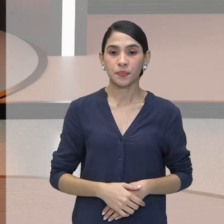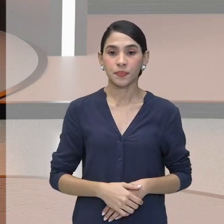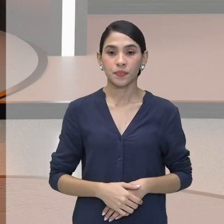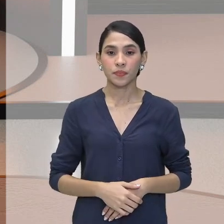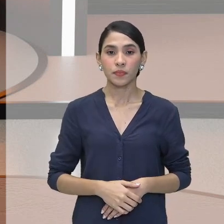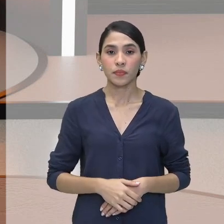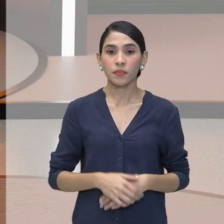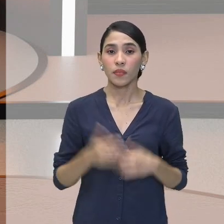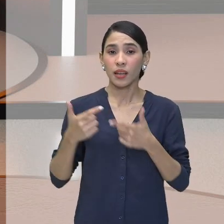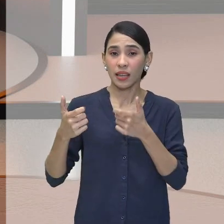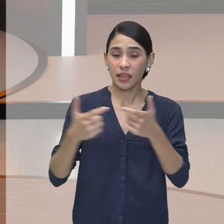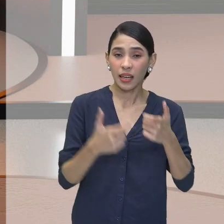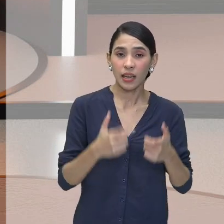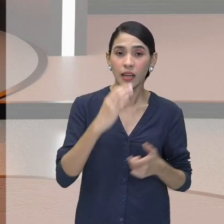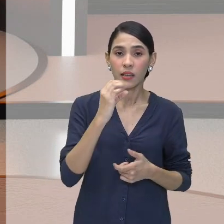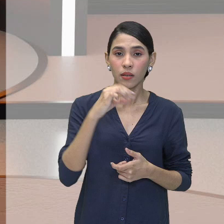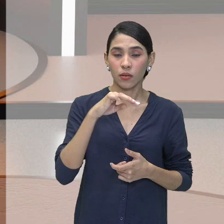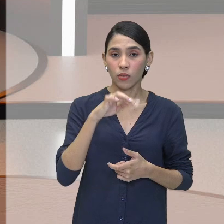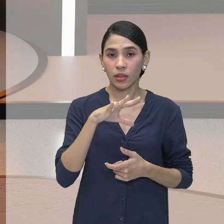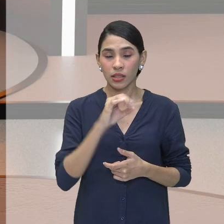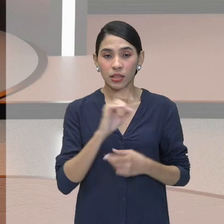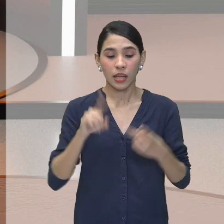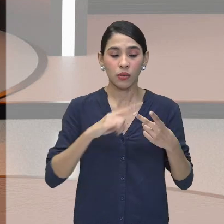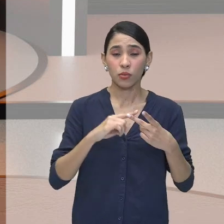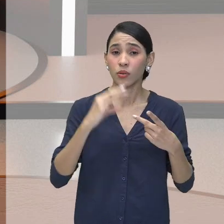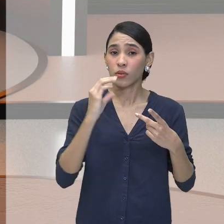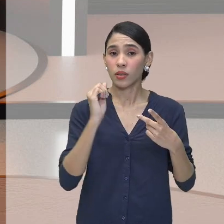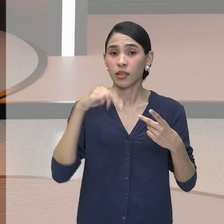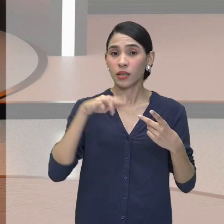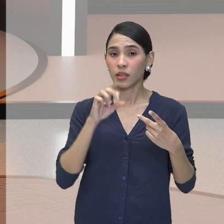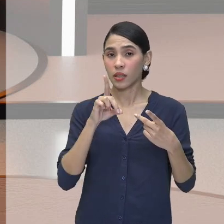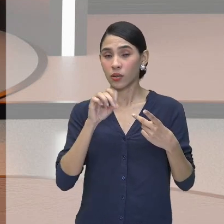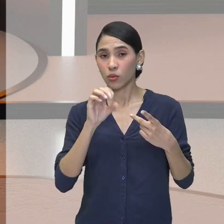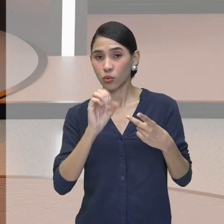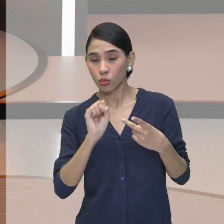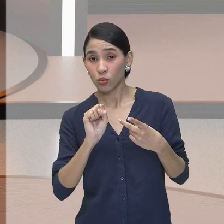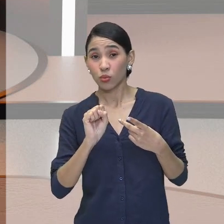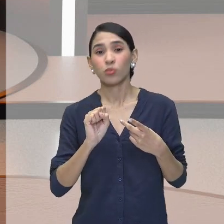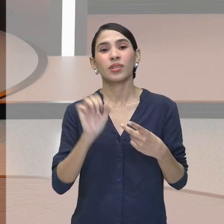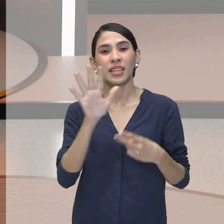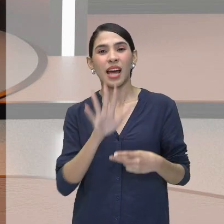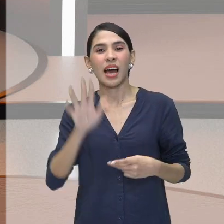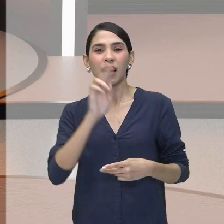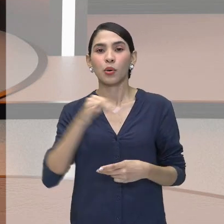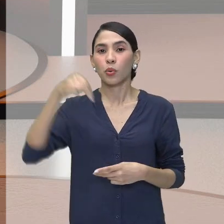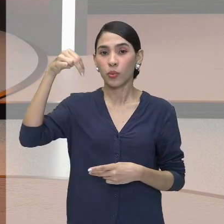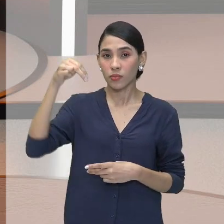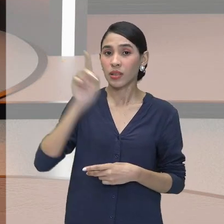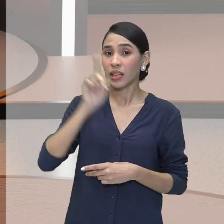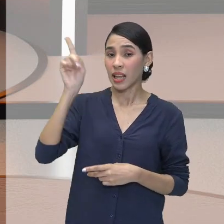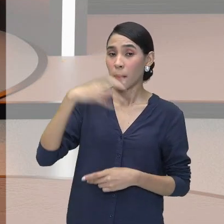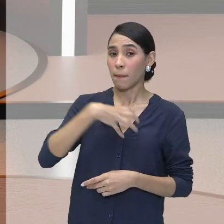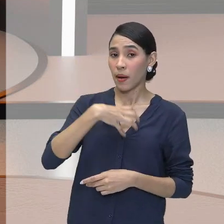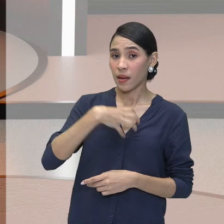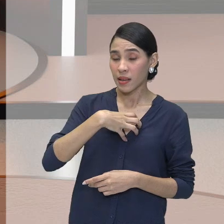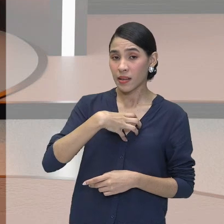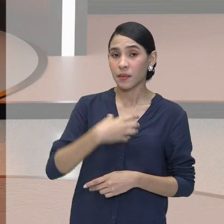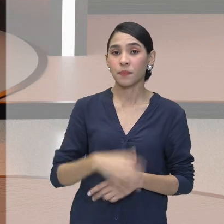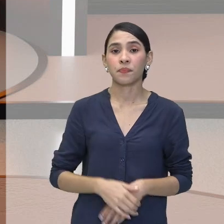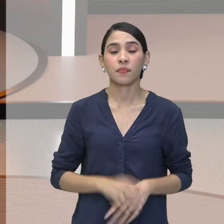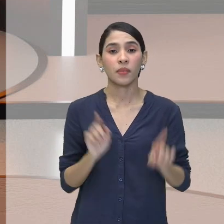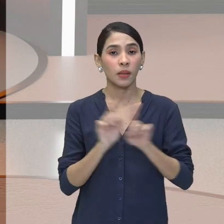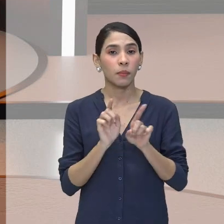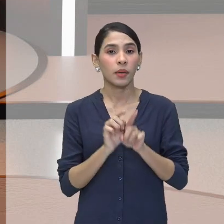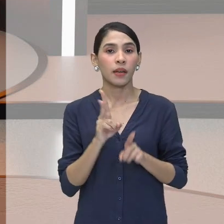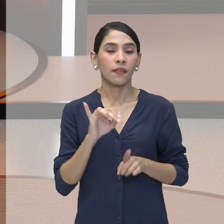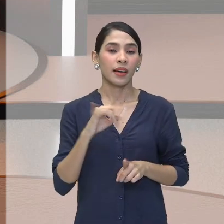Guerra do Contestado, Canudos, nós vamos ter isso no sertão nordestino, né, lá na Bahia. Nós vamos ter